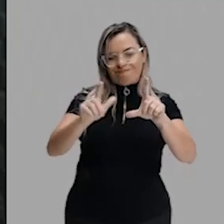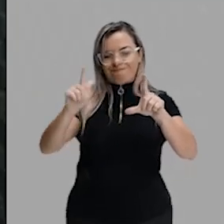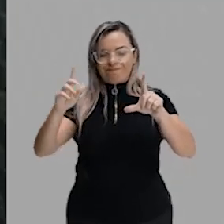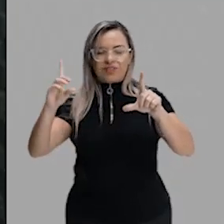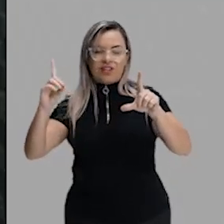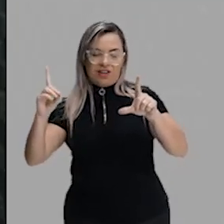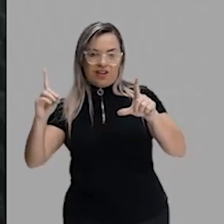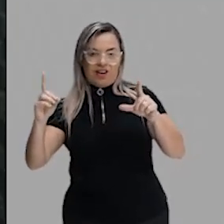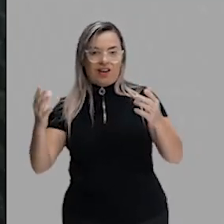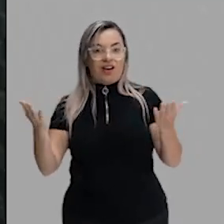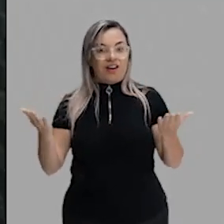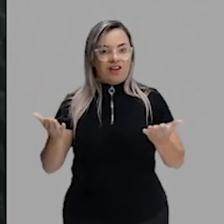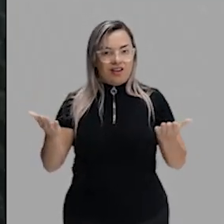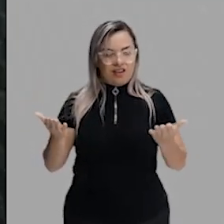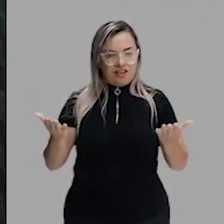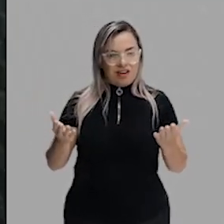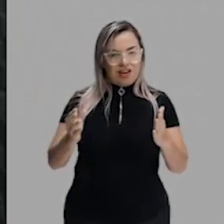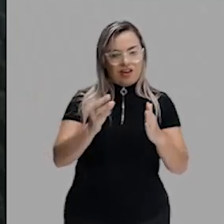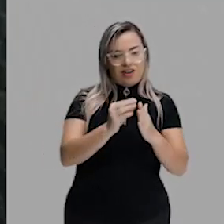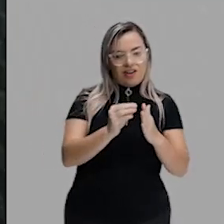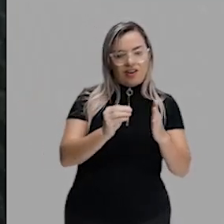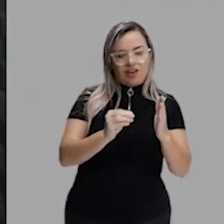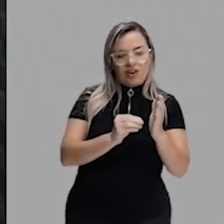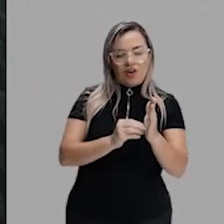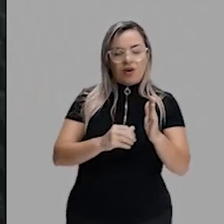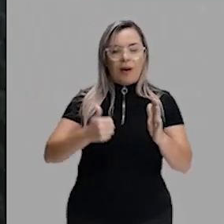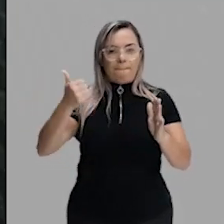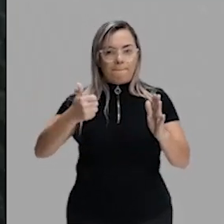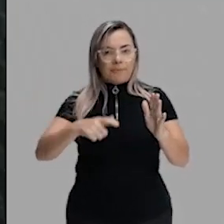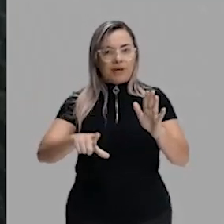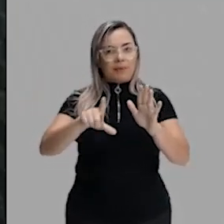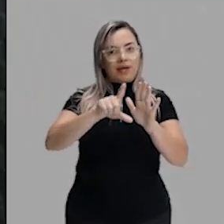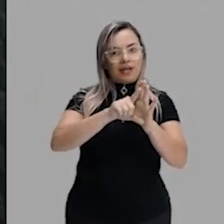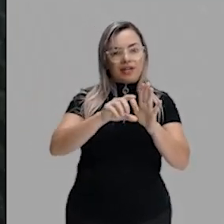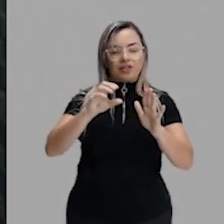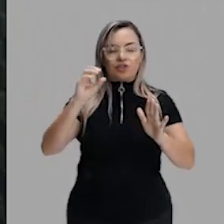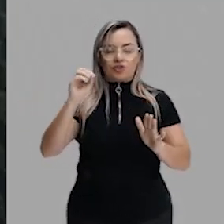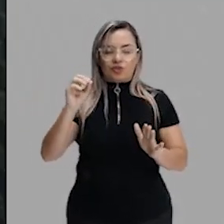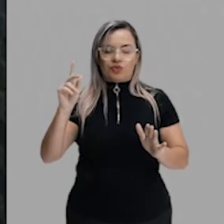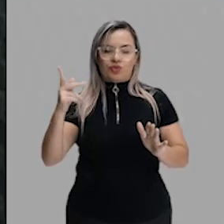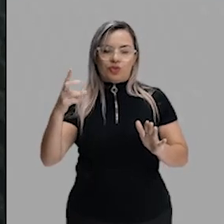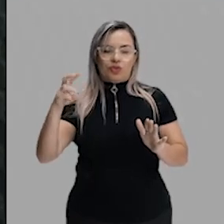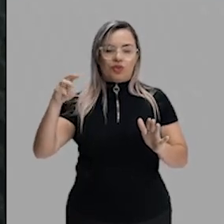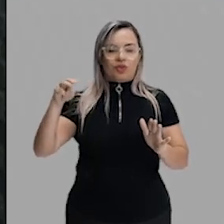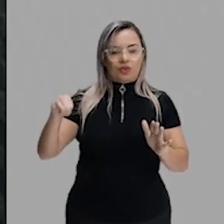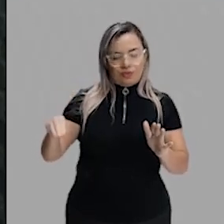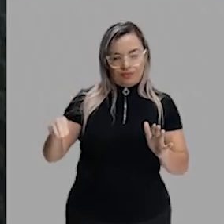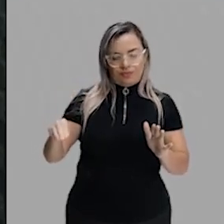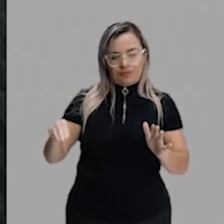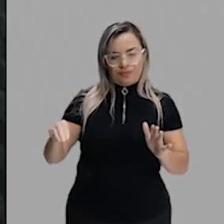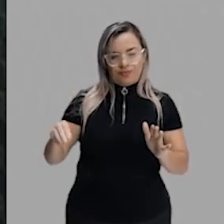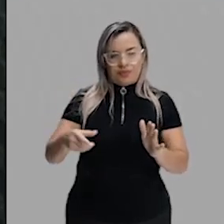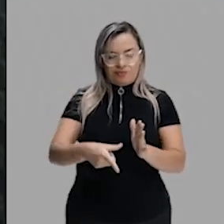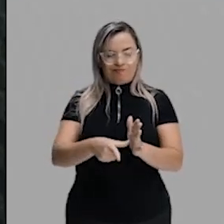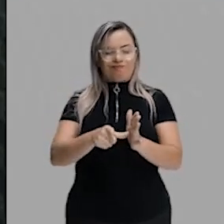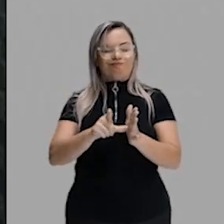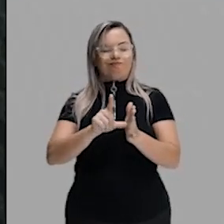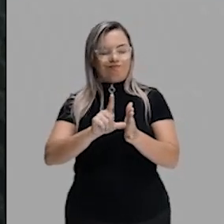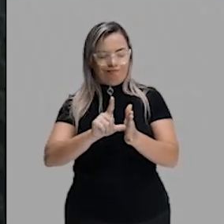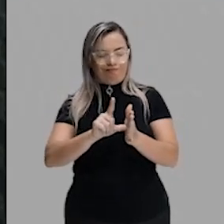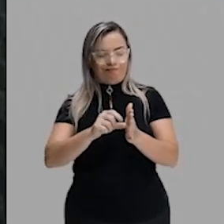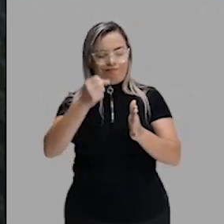A aula de hoje é sobre a primeira lei de Ohm, certo? Mas antes de a gente falar da primeira lei de Ohm, ok? Nós vamos falar um pouquinho